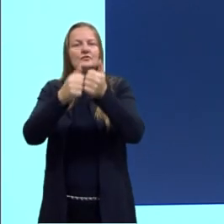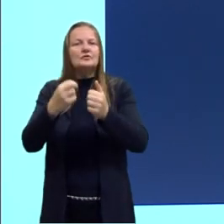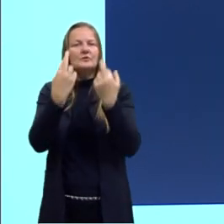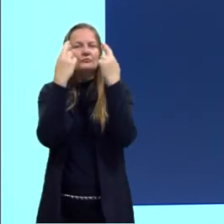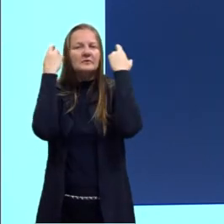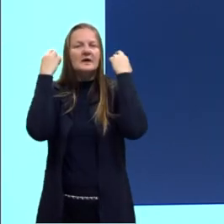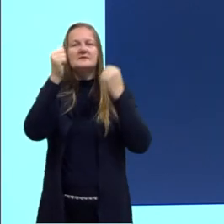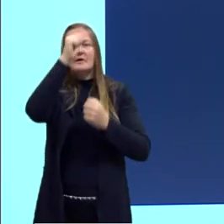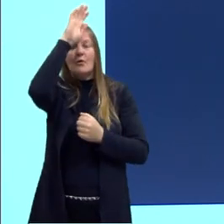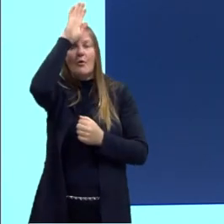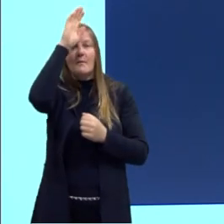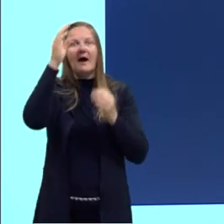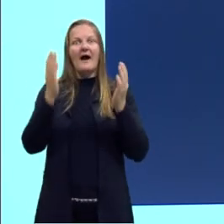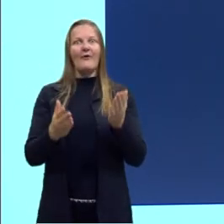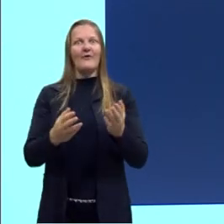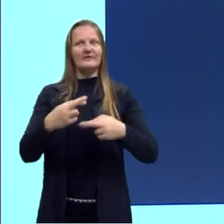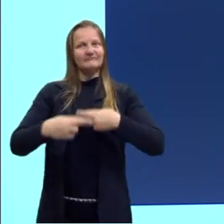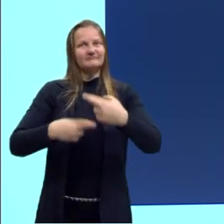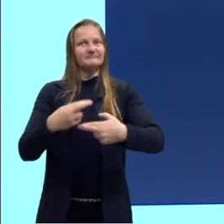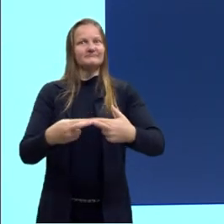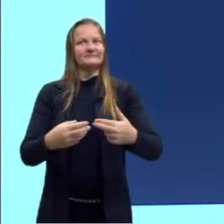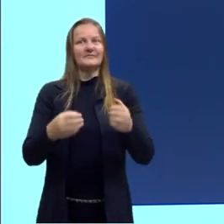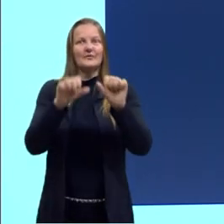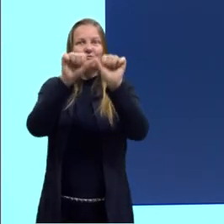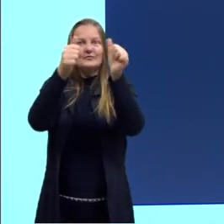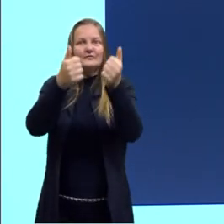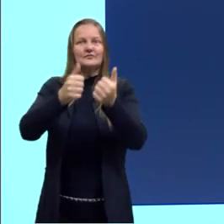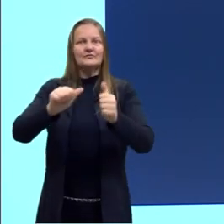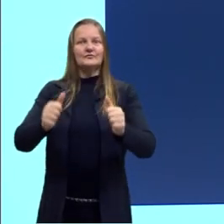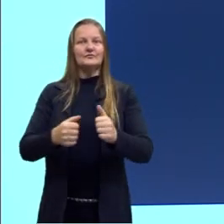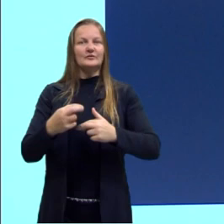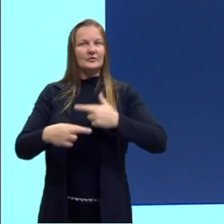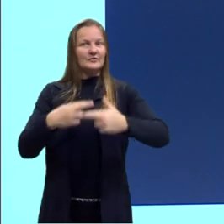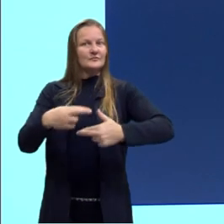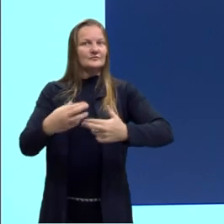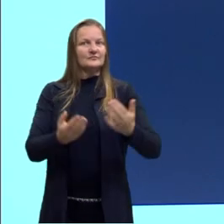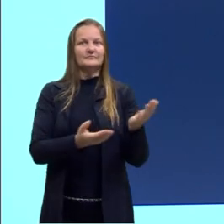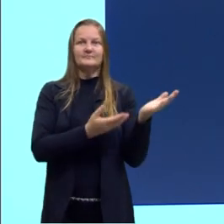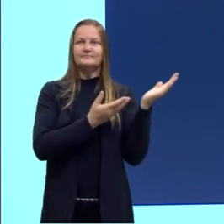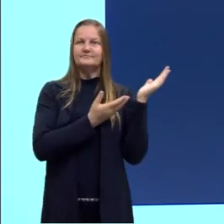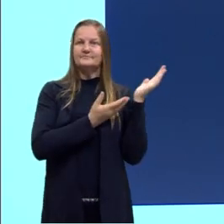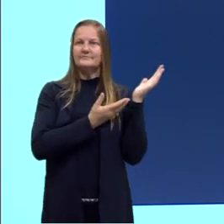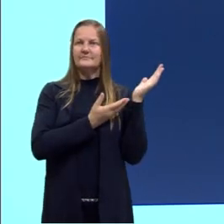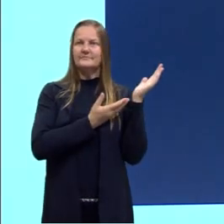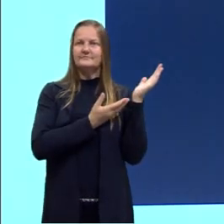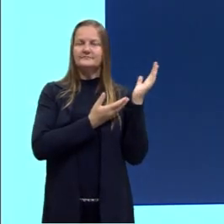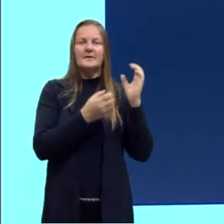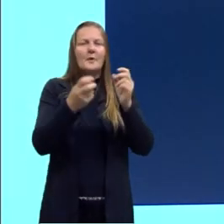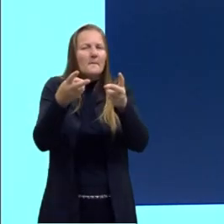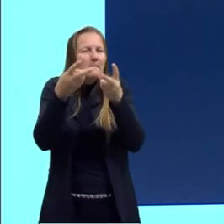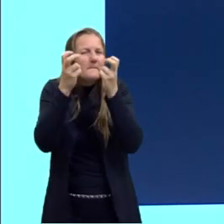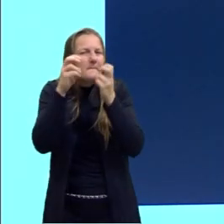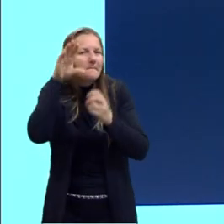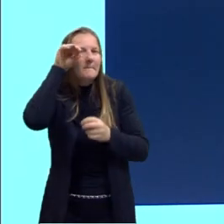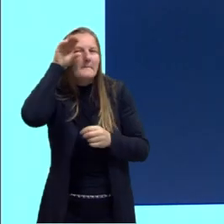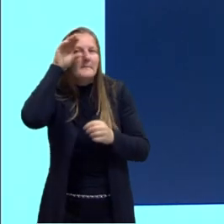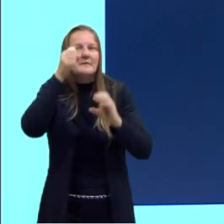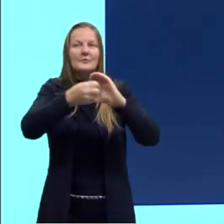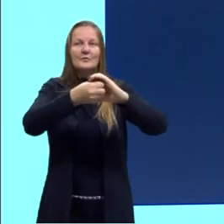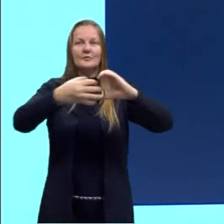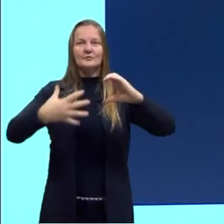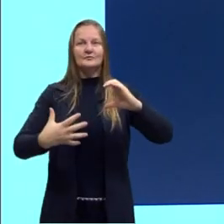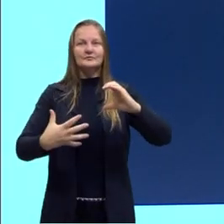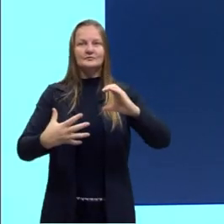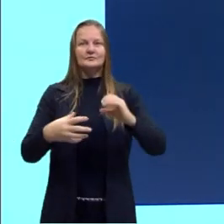Grécia e em Roma E olha como nós chegamos no Renascimento percebam as características dessa